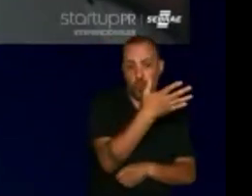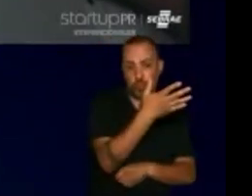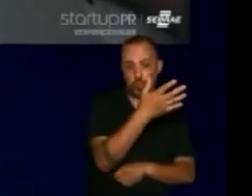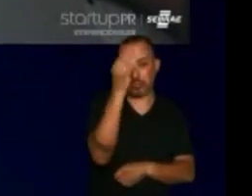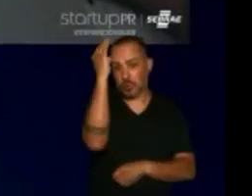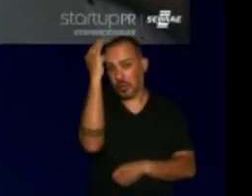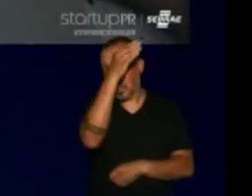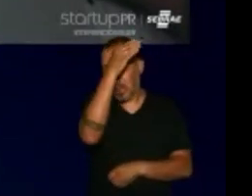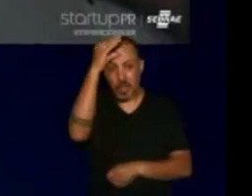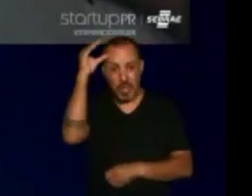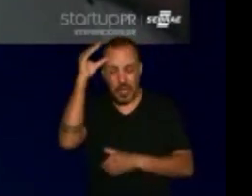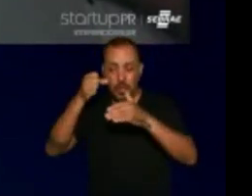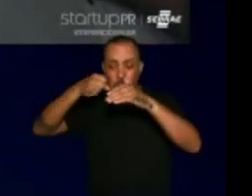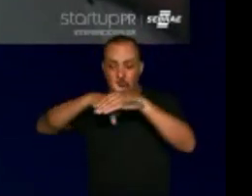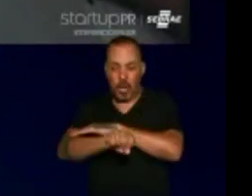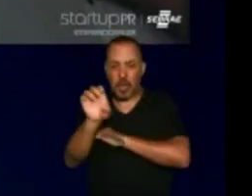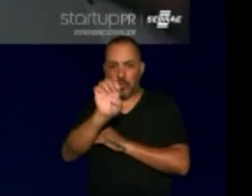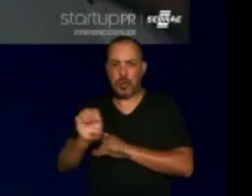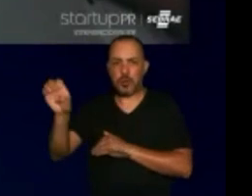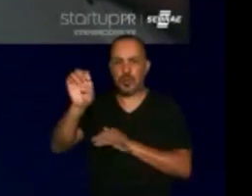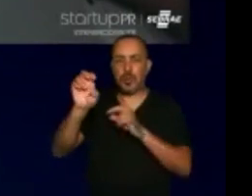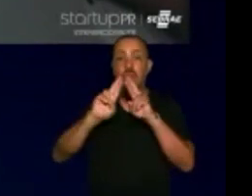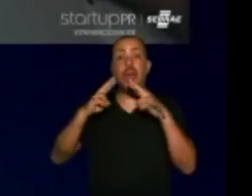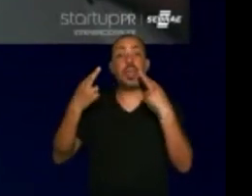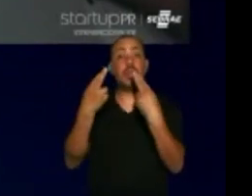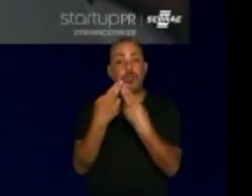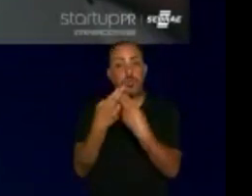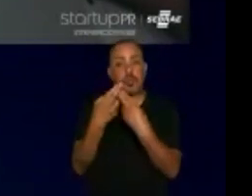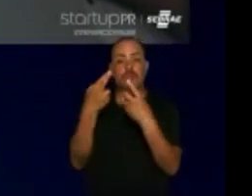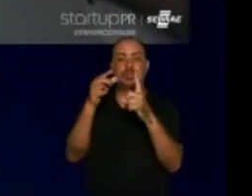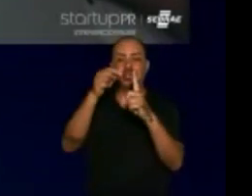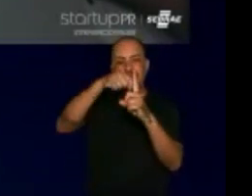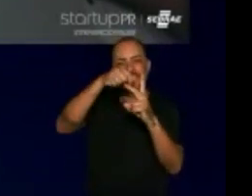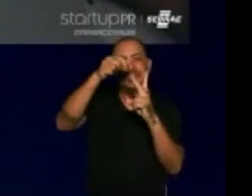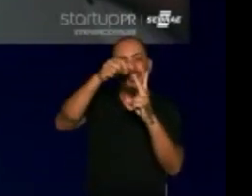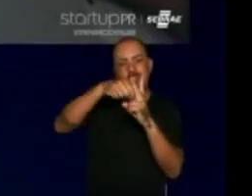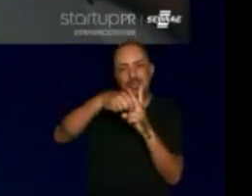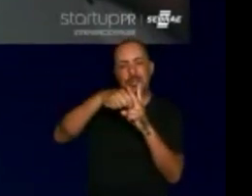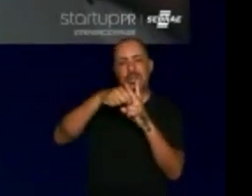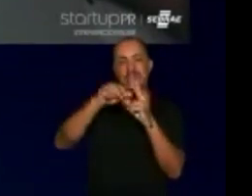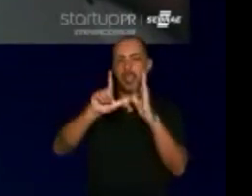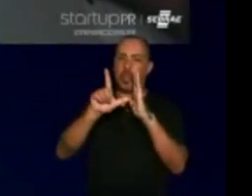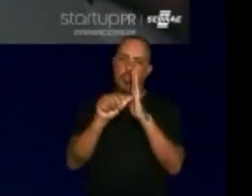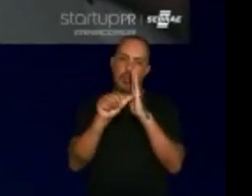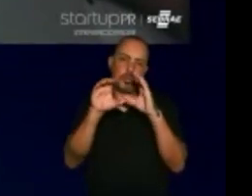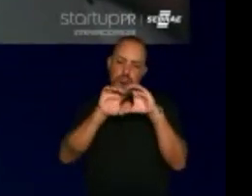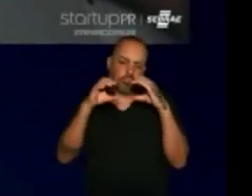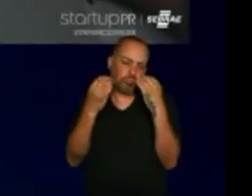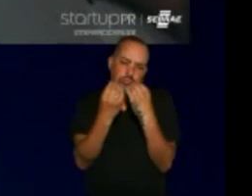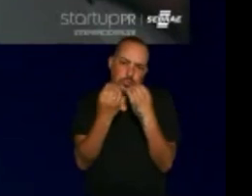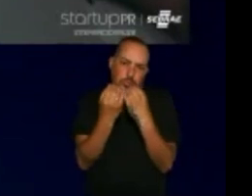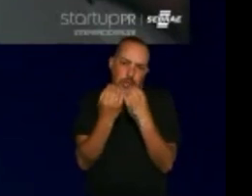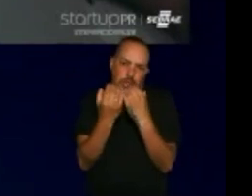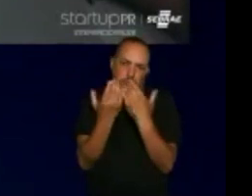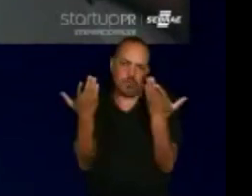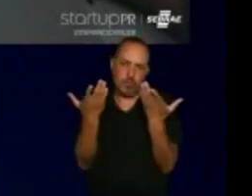e reuniões de checkpoint e mentoria com as startups durante esses 2 meses, né? E aí, por fim, uma cerimônia de encerramento. Então, vai ter uma